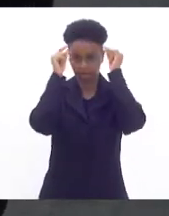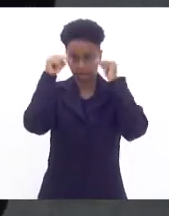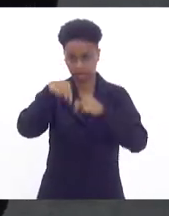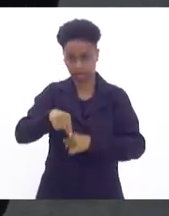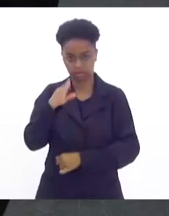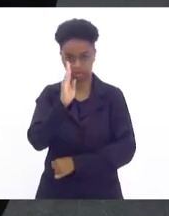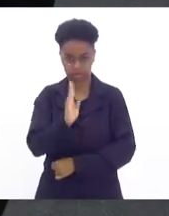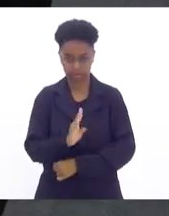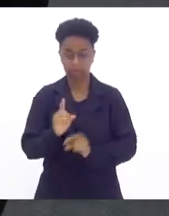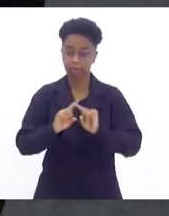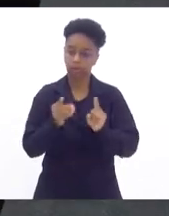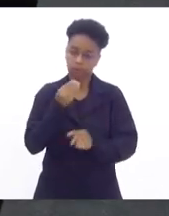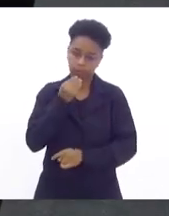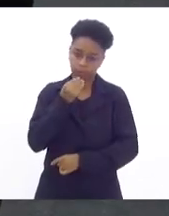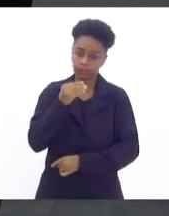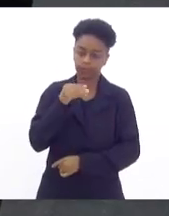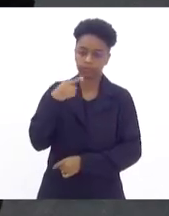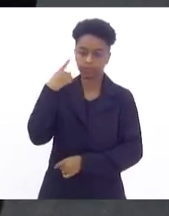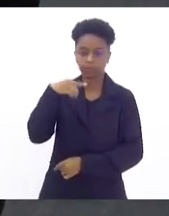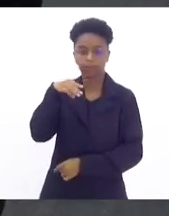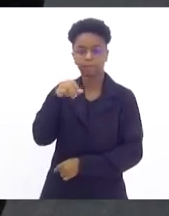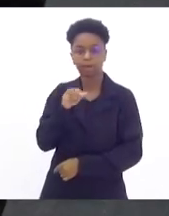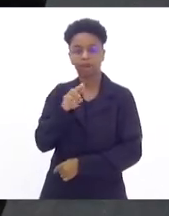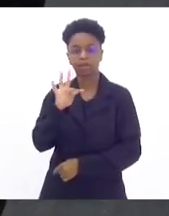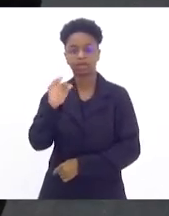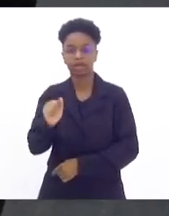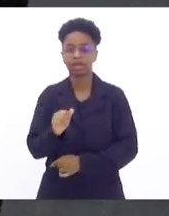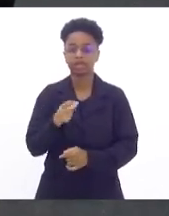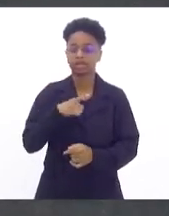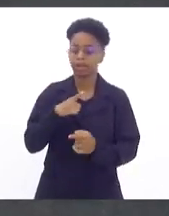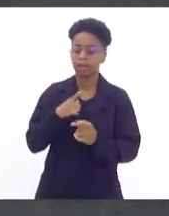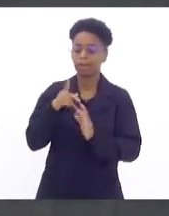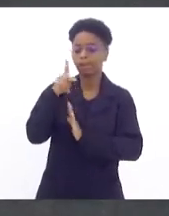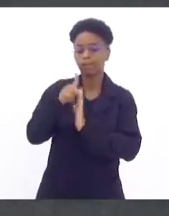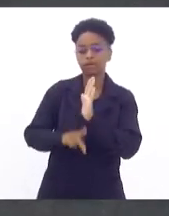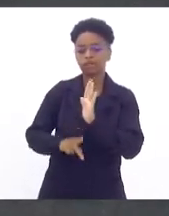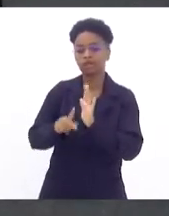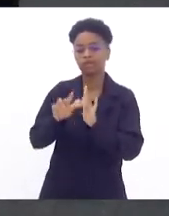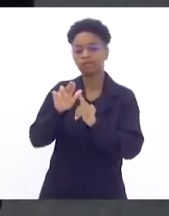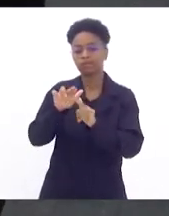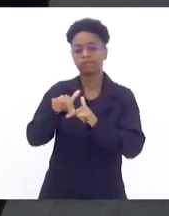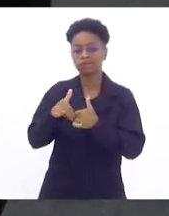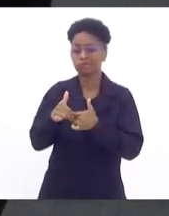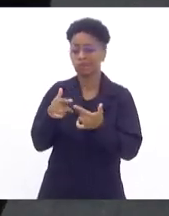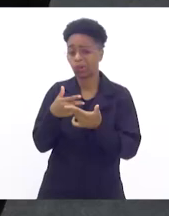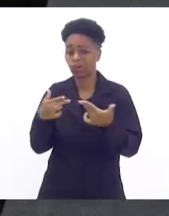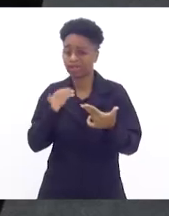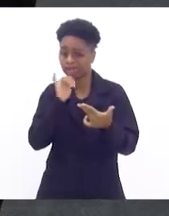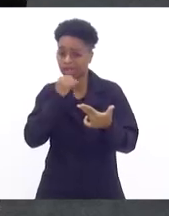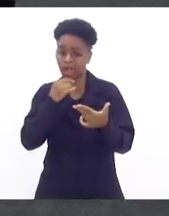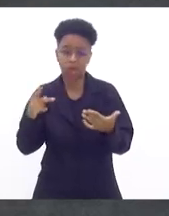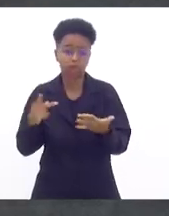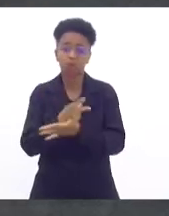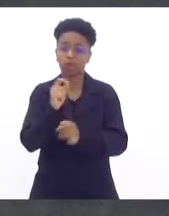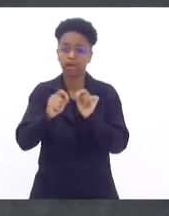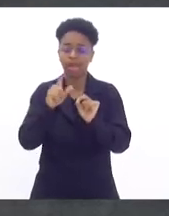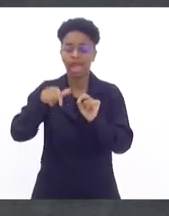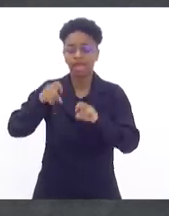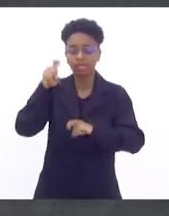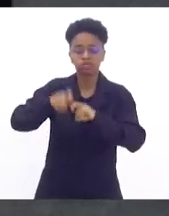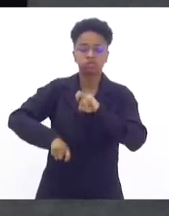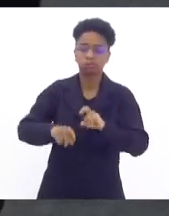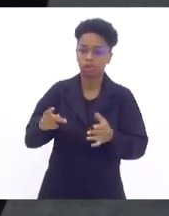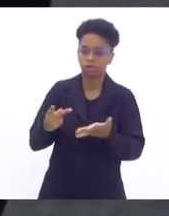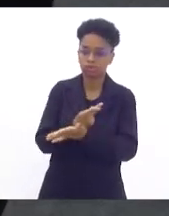evidentemente que a deputada Marta Rocha Traz esse projeto diante de uma situação lamentável que foi o estupro que